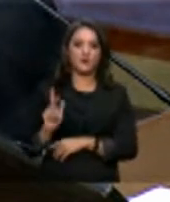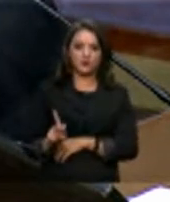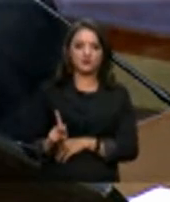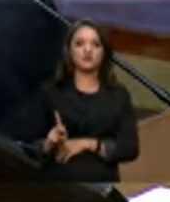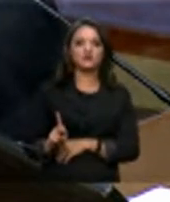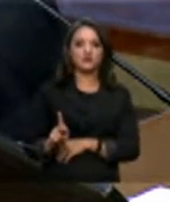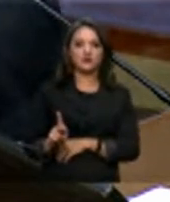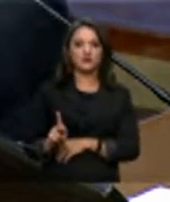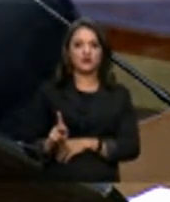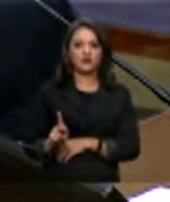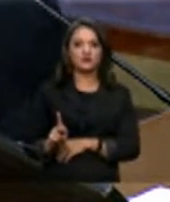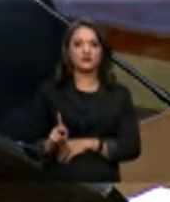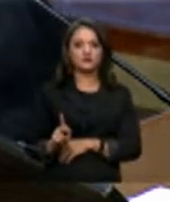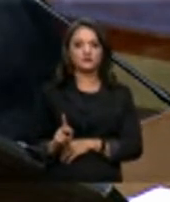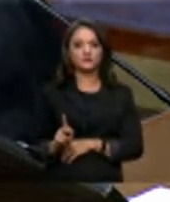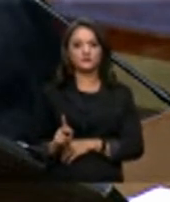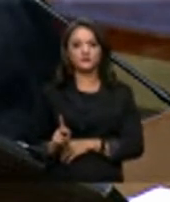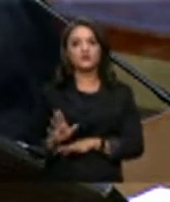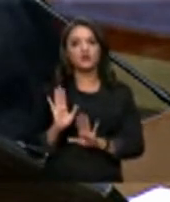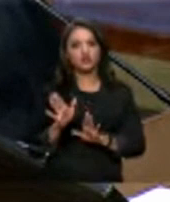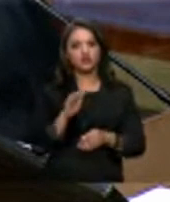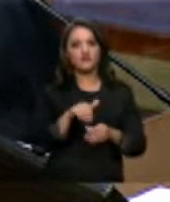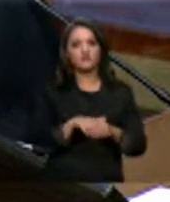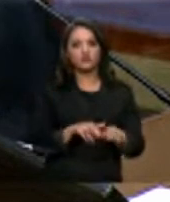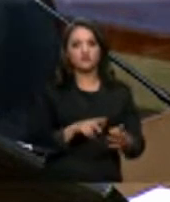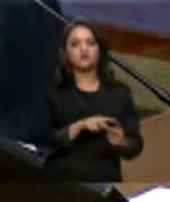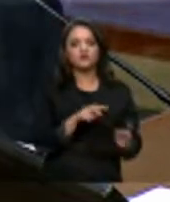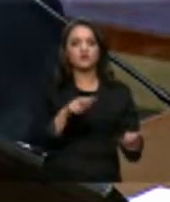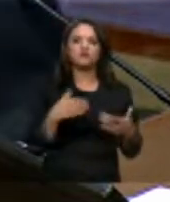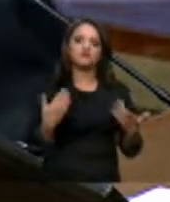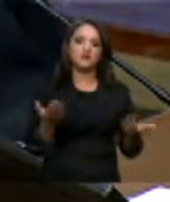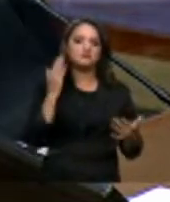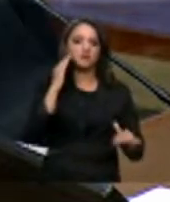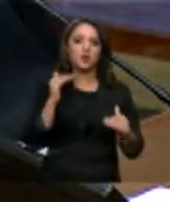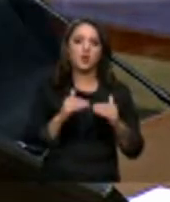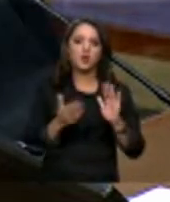se aposentaram e já estavam lançados no plenário virtual, eu acompanho a proposta.